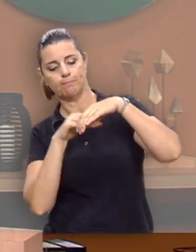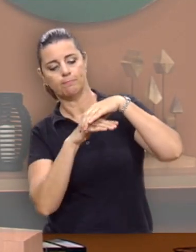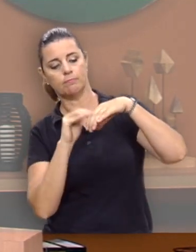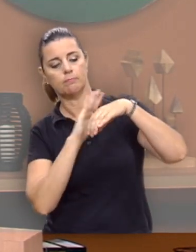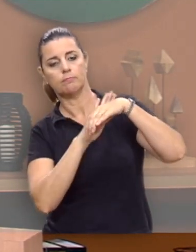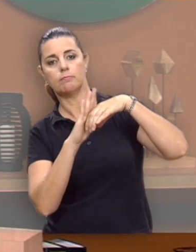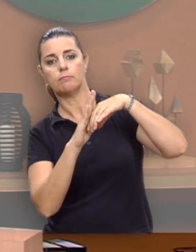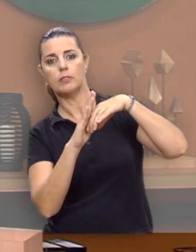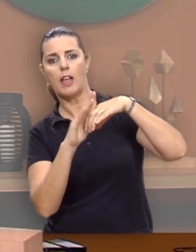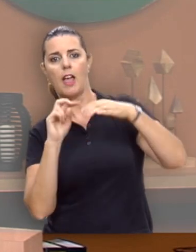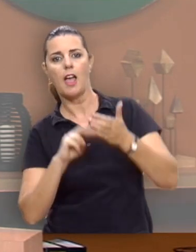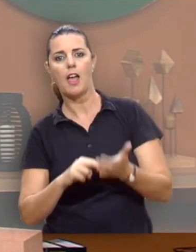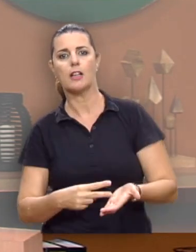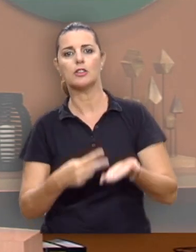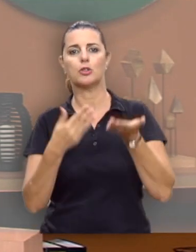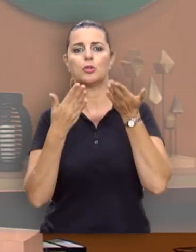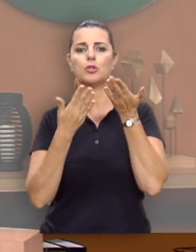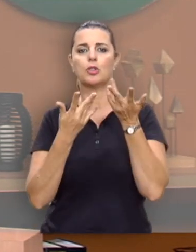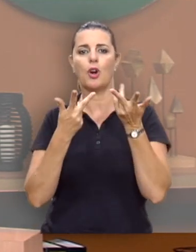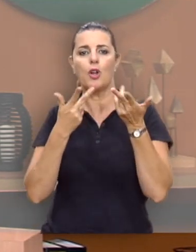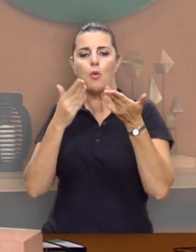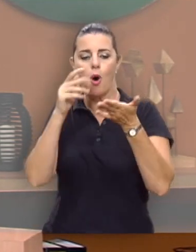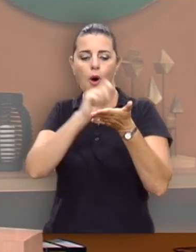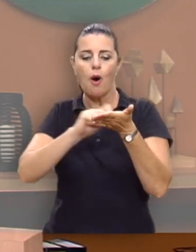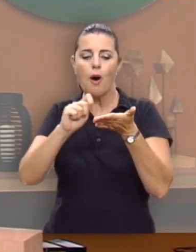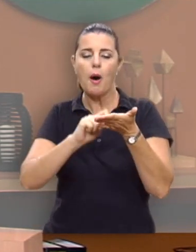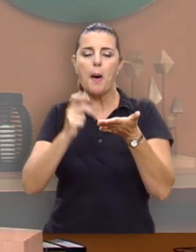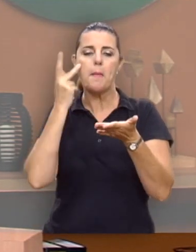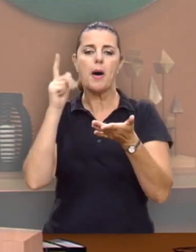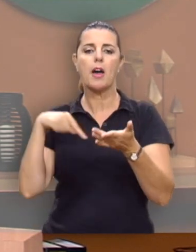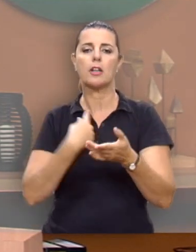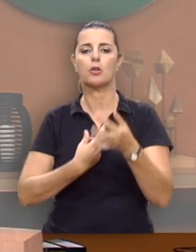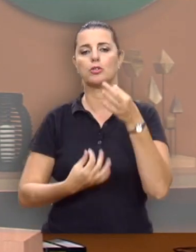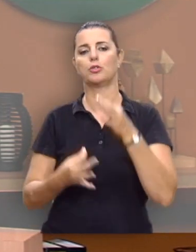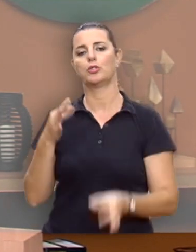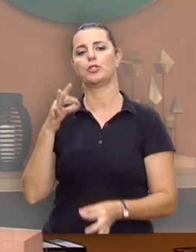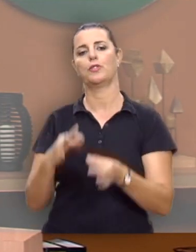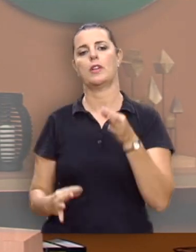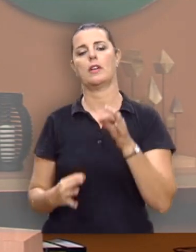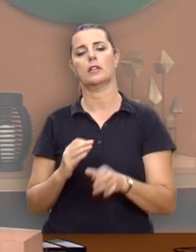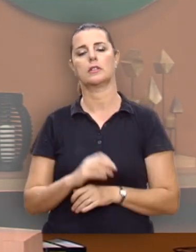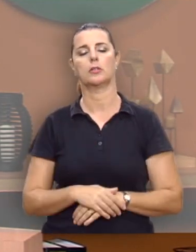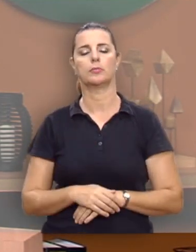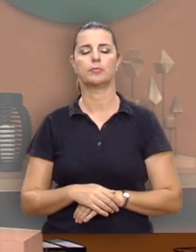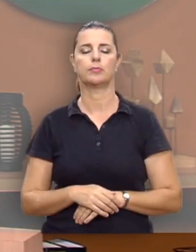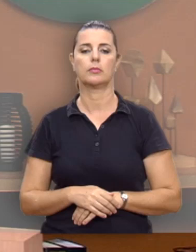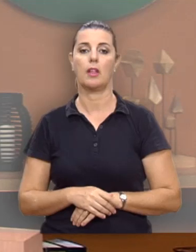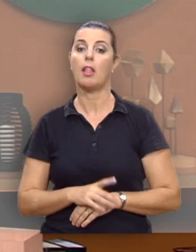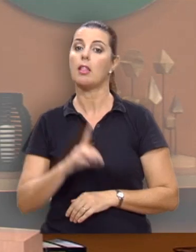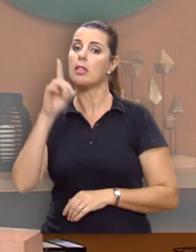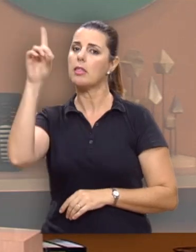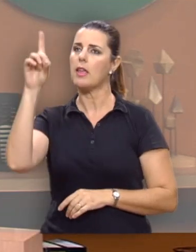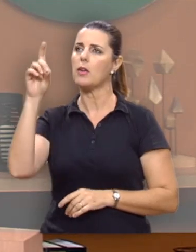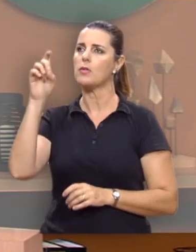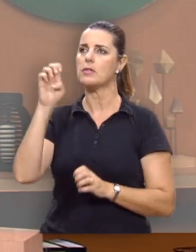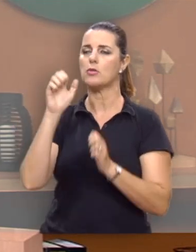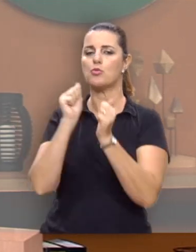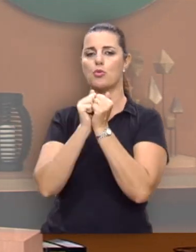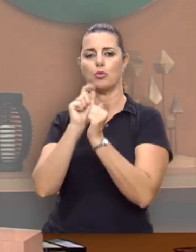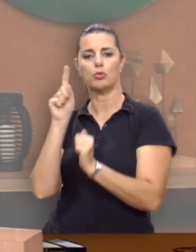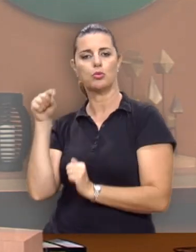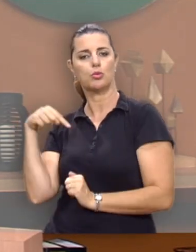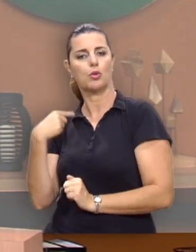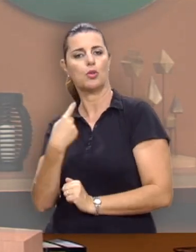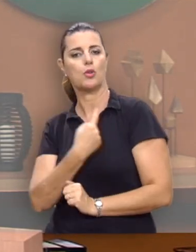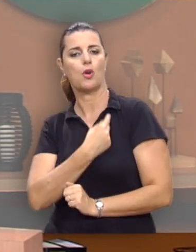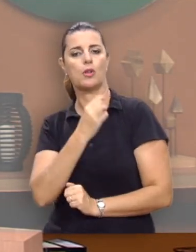e ressuscitou, segundo as Escrituras, para a nossa justificação. Ele é Deus Emmanuel, ele é